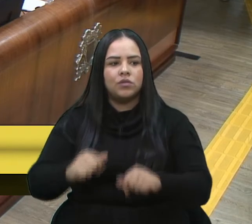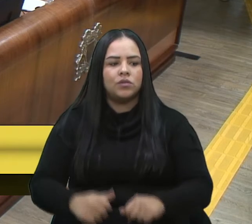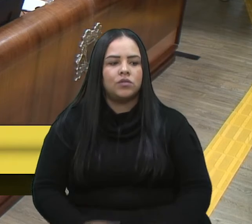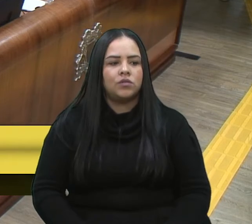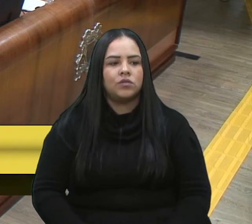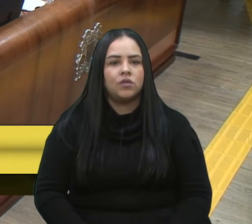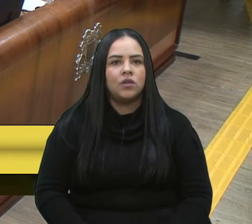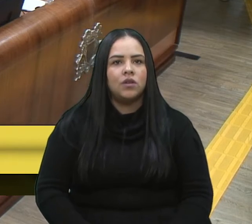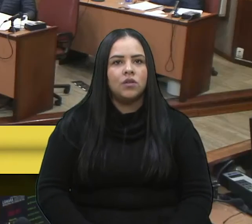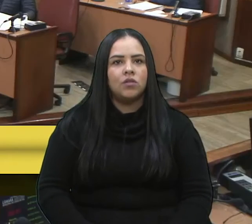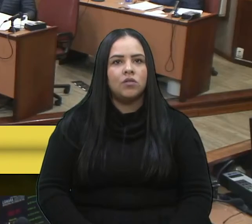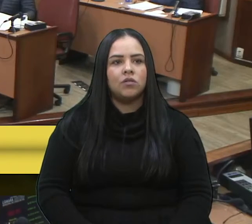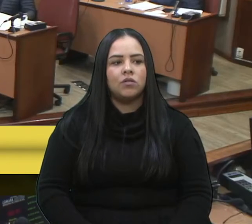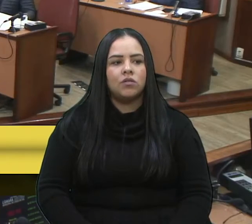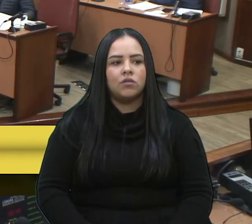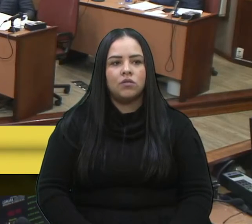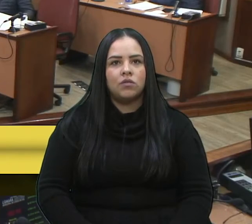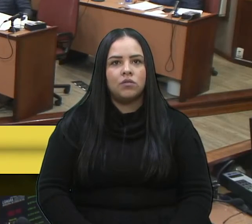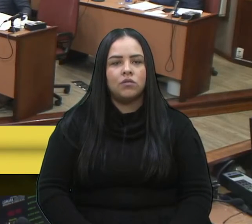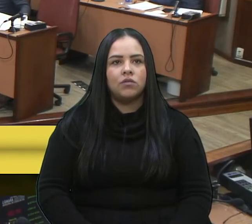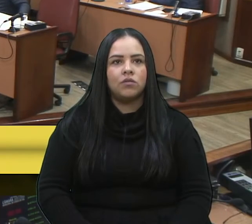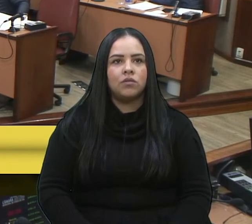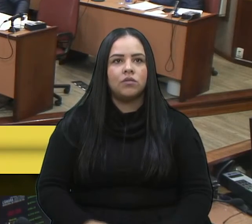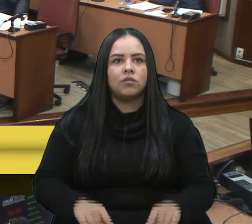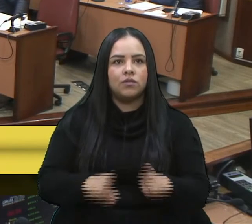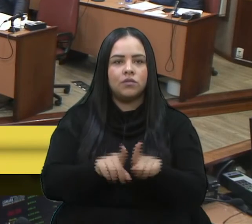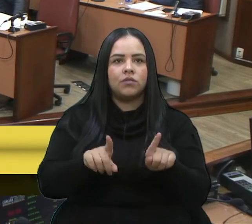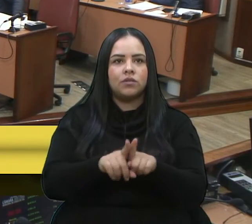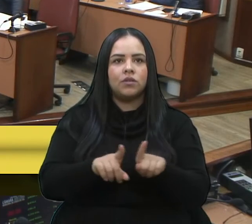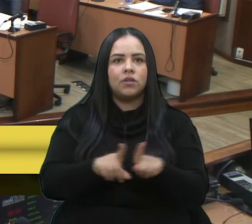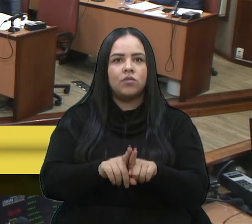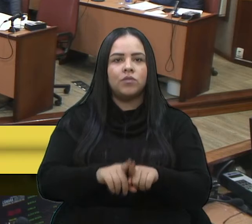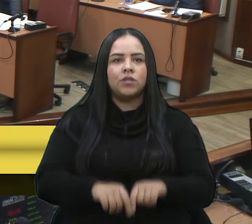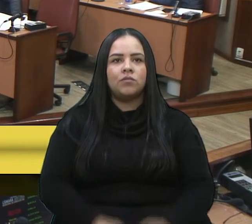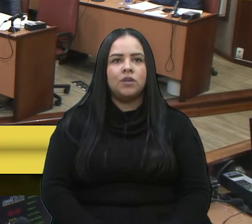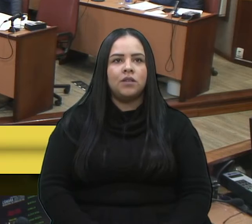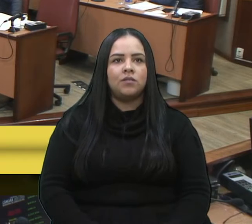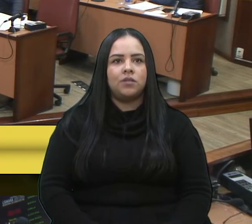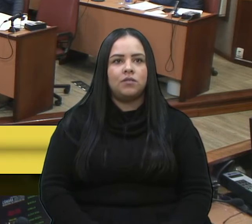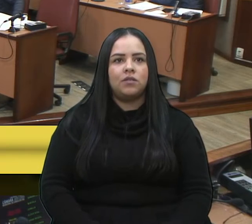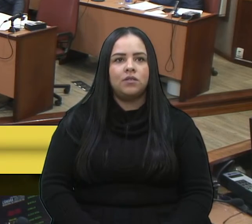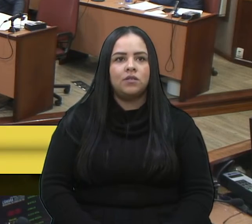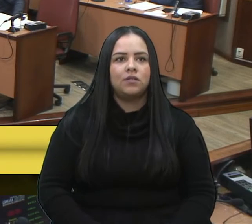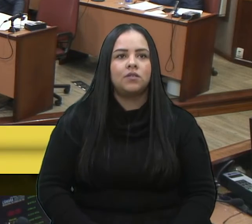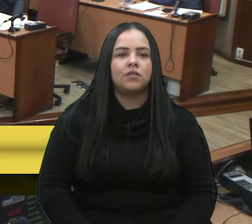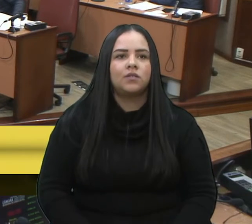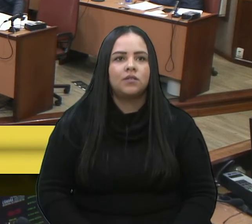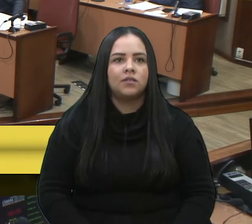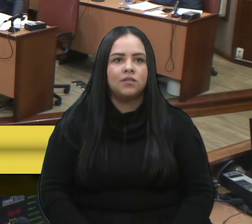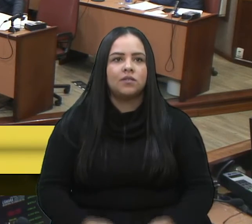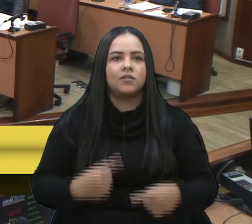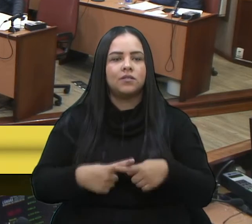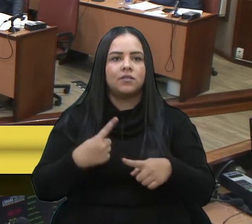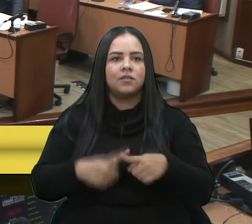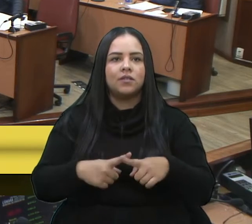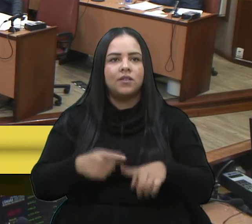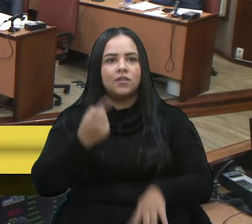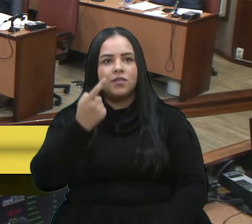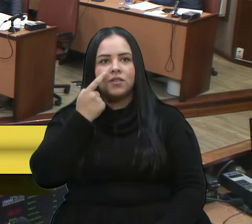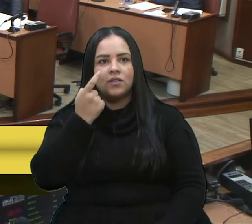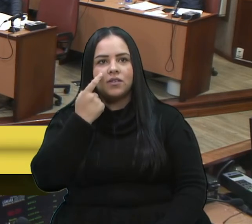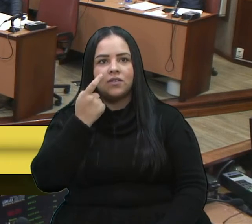educação para enfrentar esta situação de pandemia. Mas também fazendo uma análise e